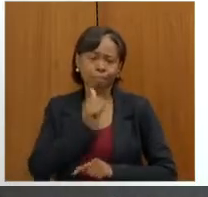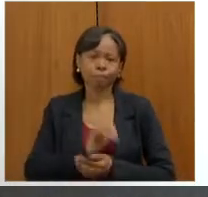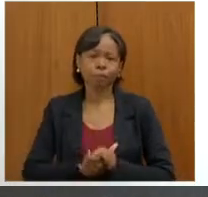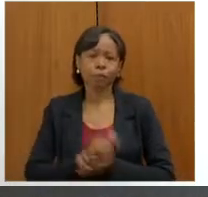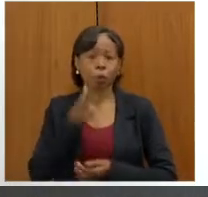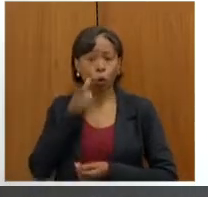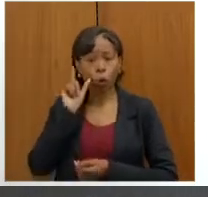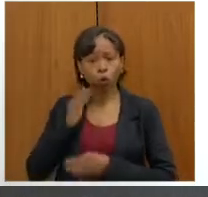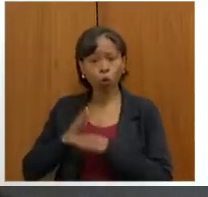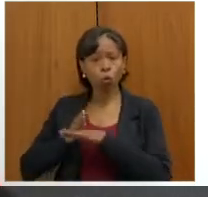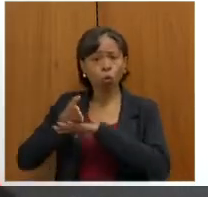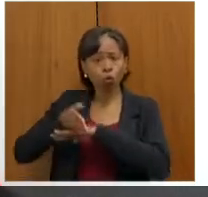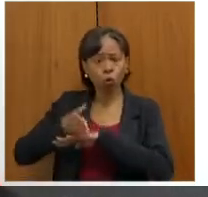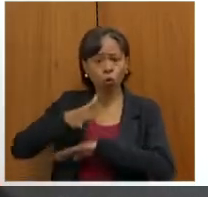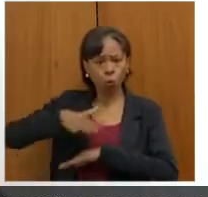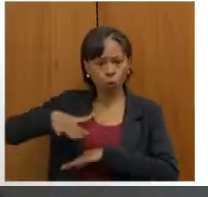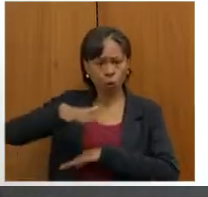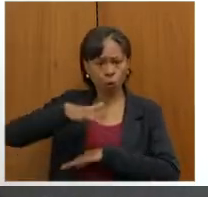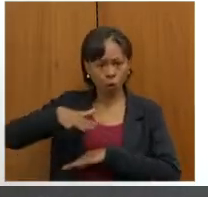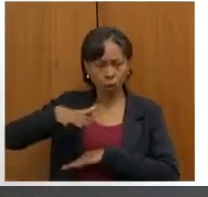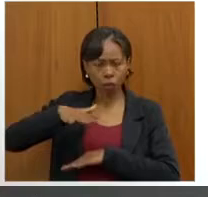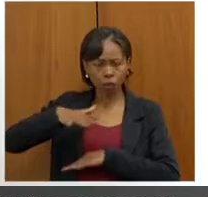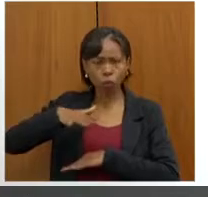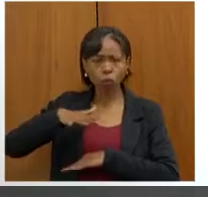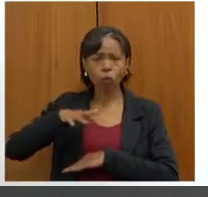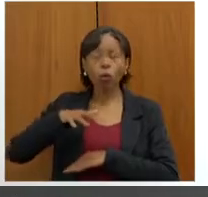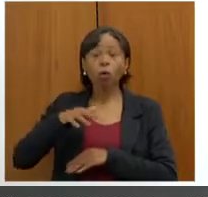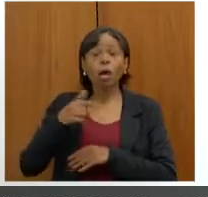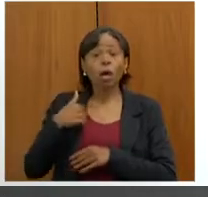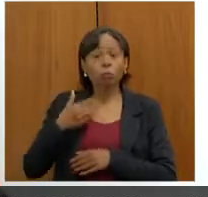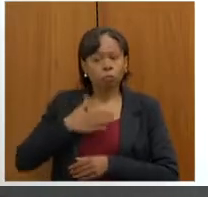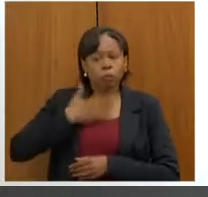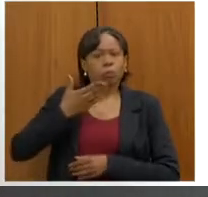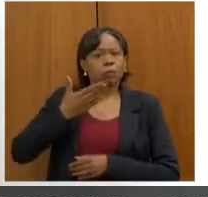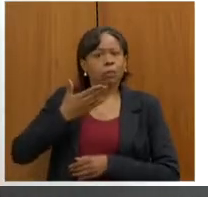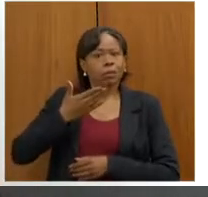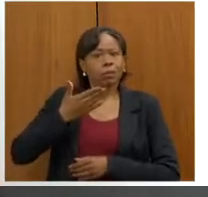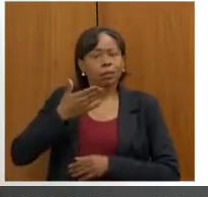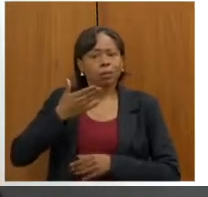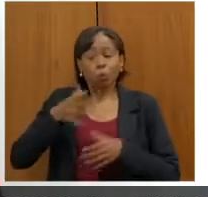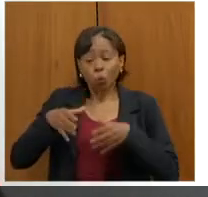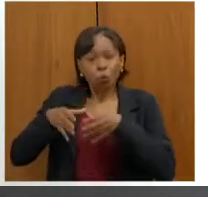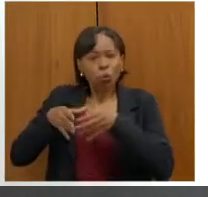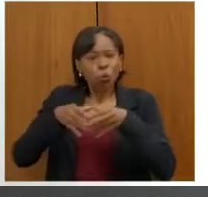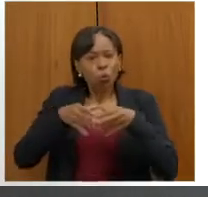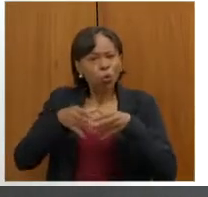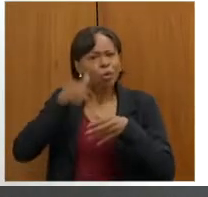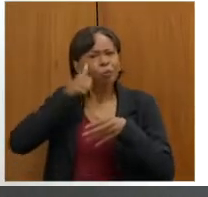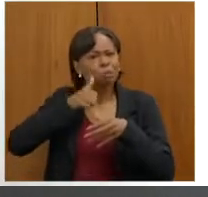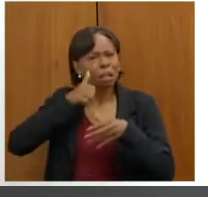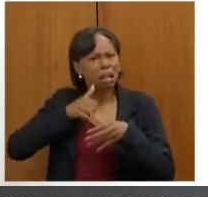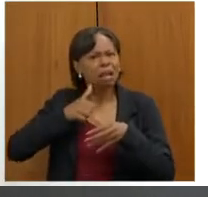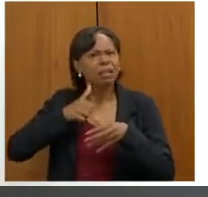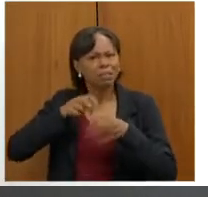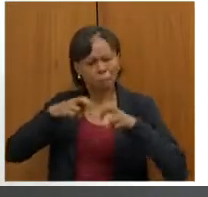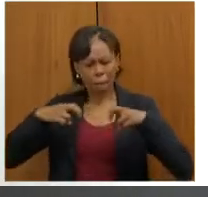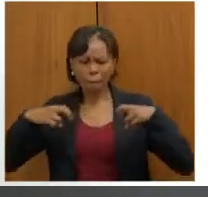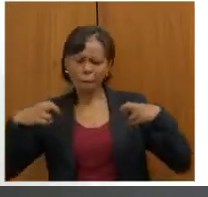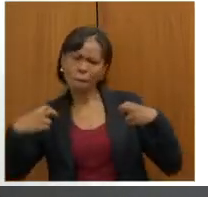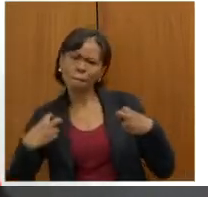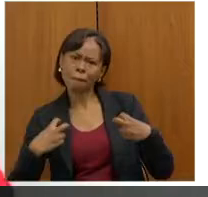né no Residencial e eu fiquei muito surpresa né que o grupo de mulheres lá reunindo para debater auto-estima para